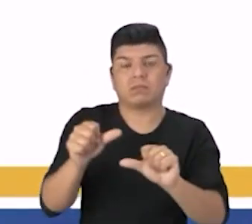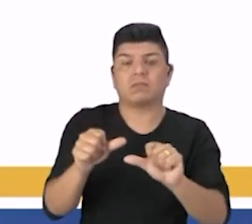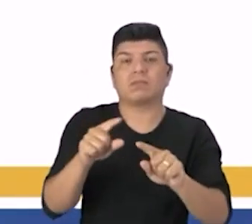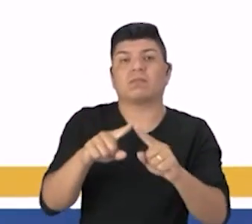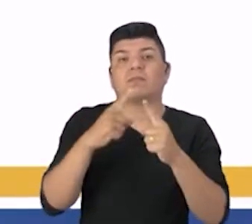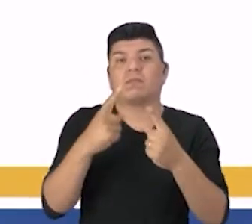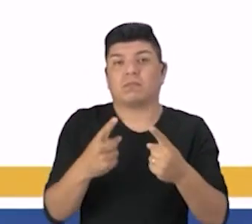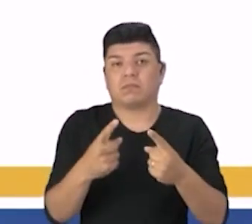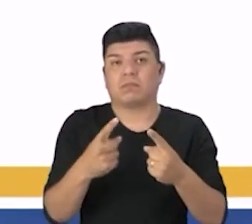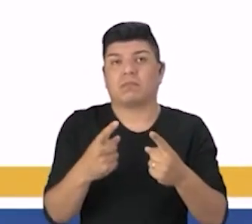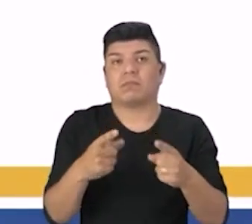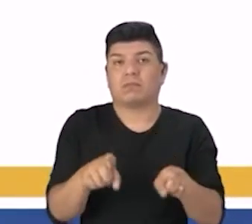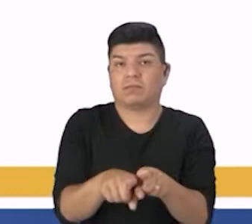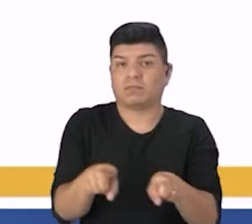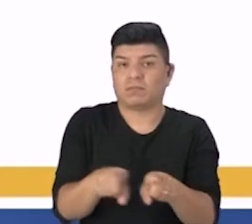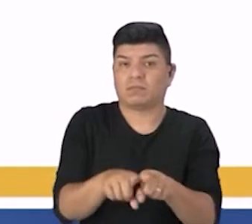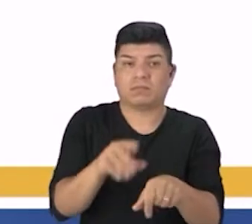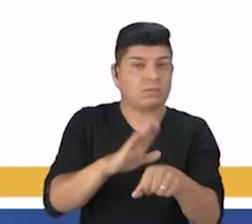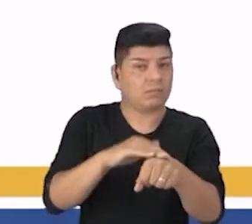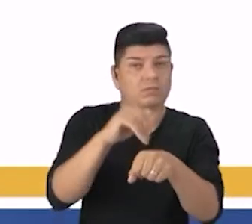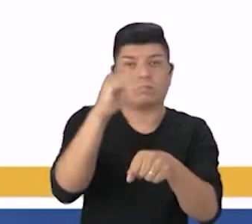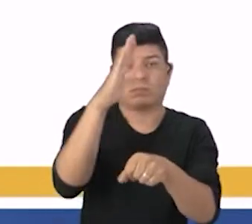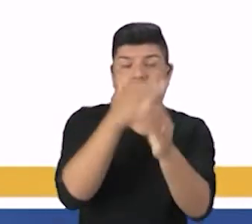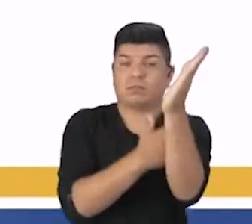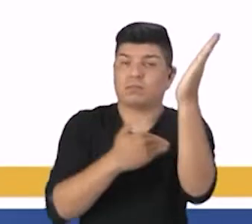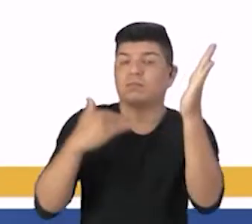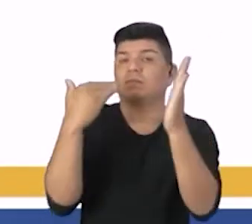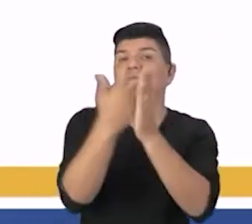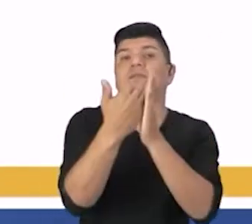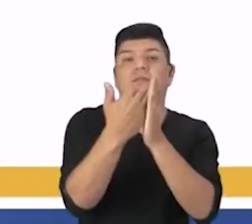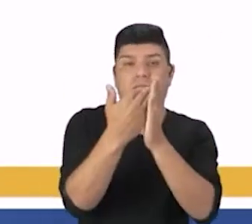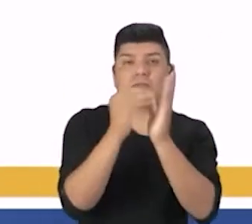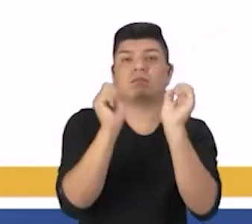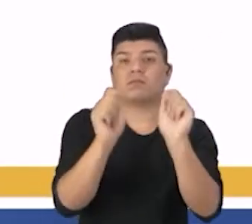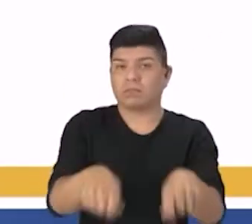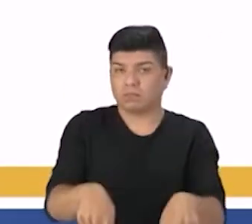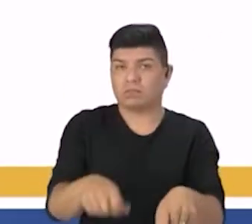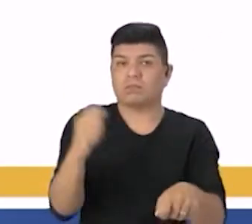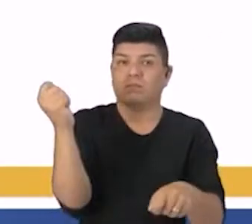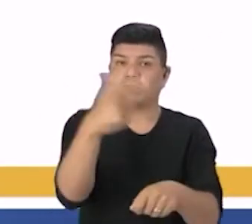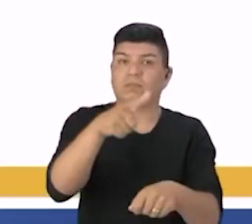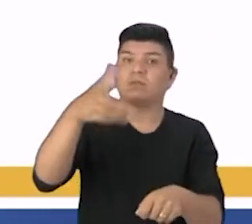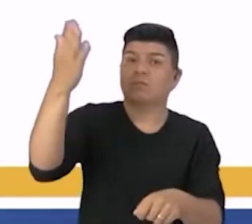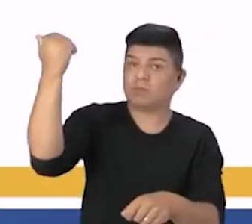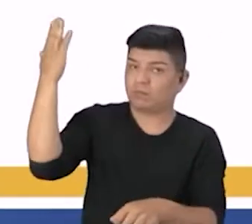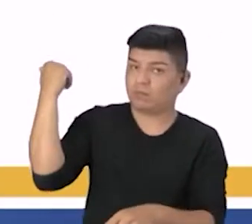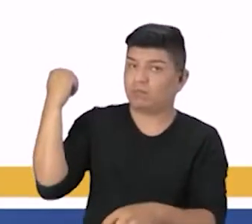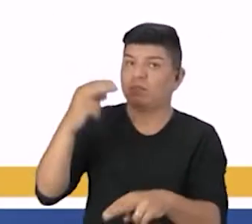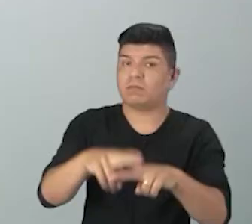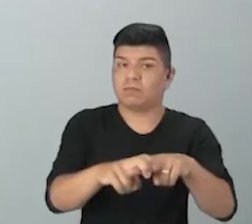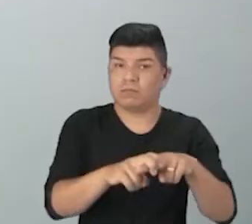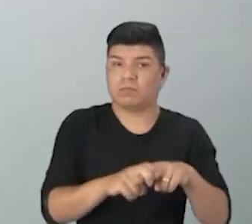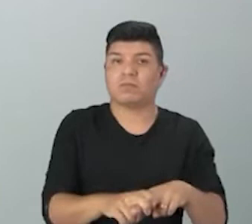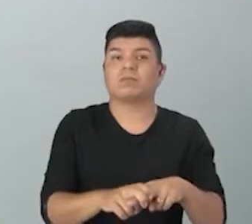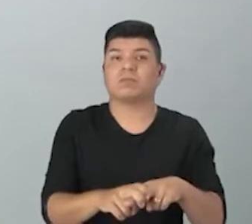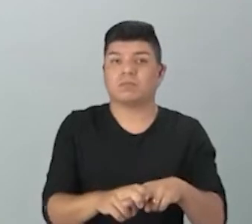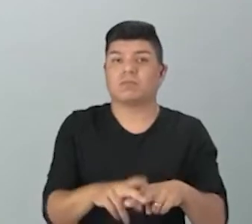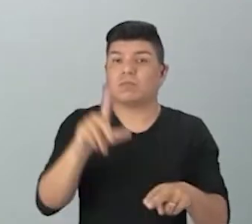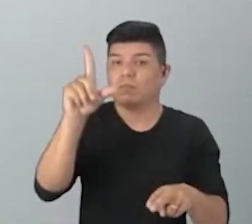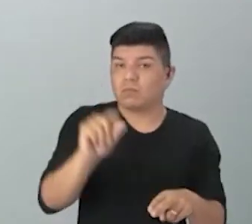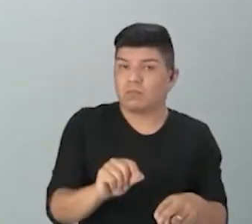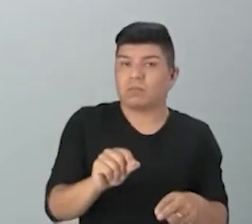mas digamos assim muito mais um potencializador do que antes e isso traz me